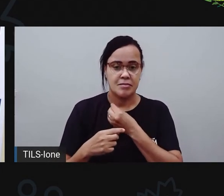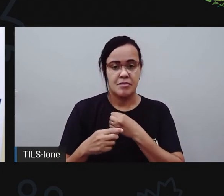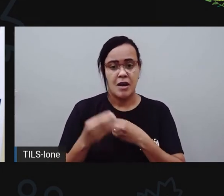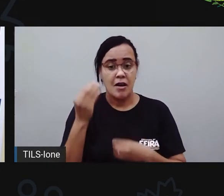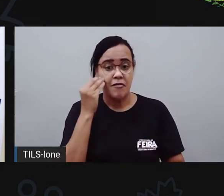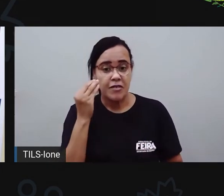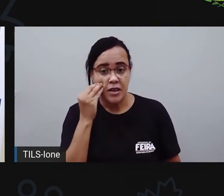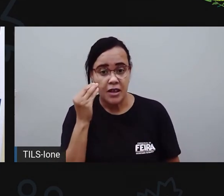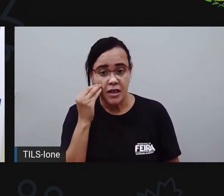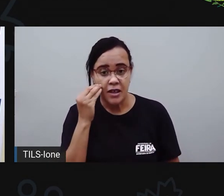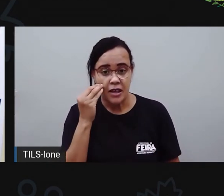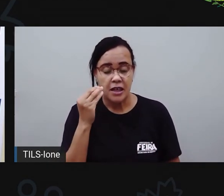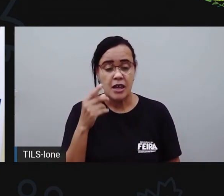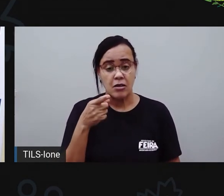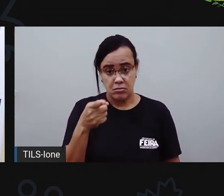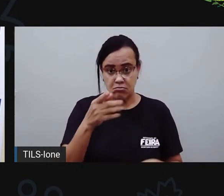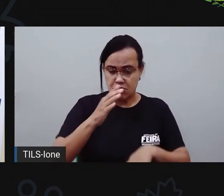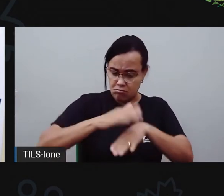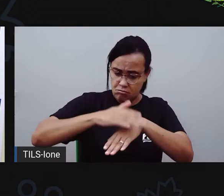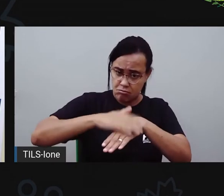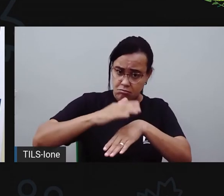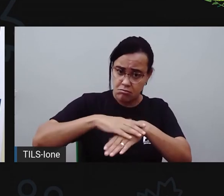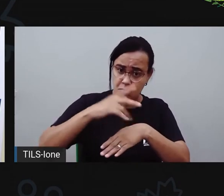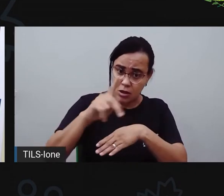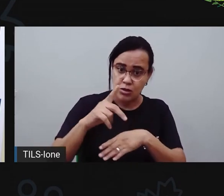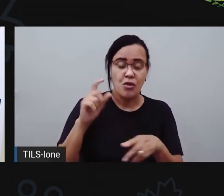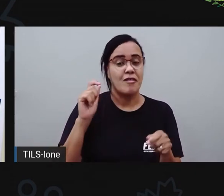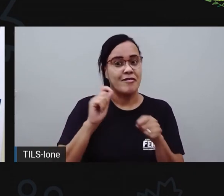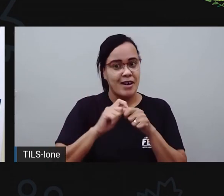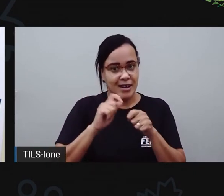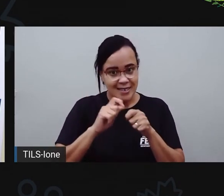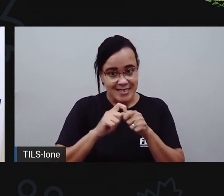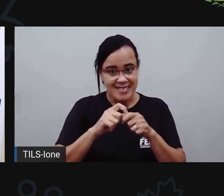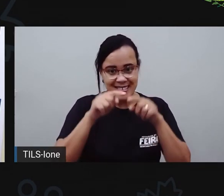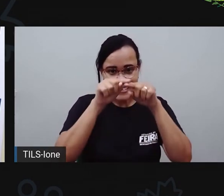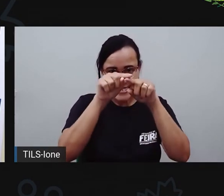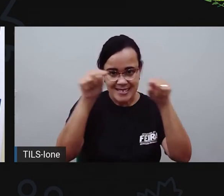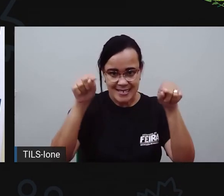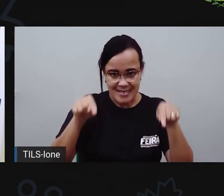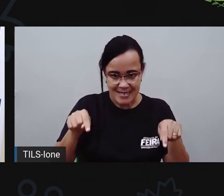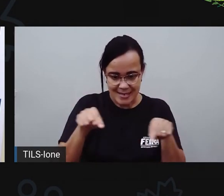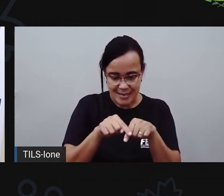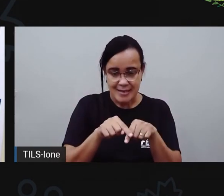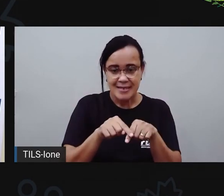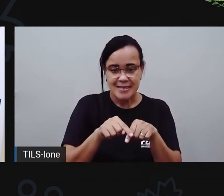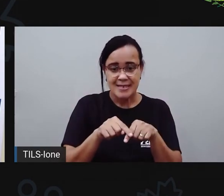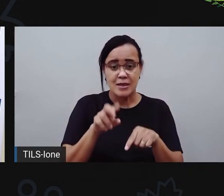um quadrado. Tenta formar um quadrado usando esses palitos aí.